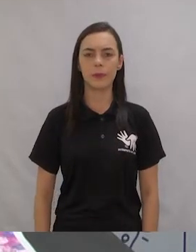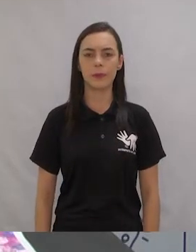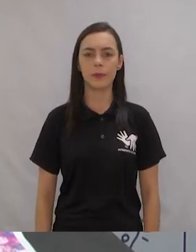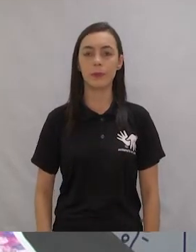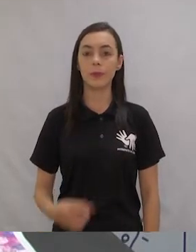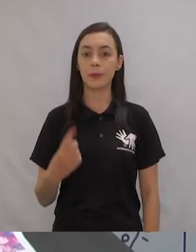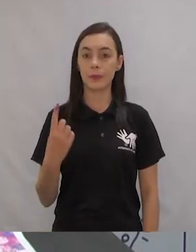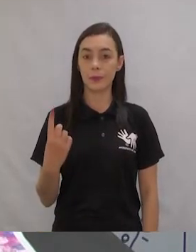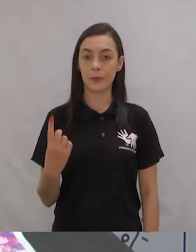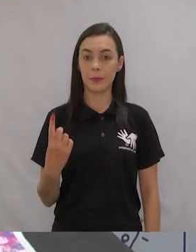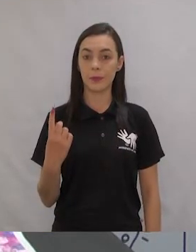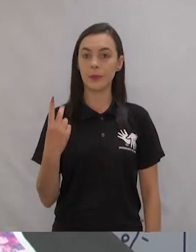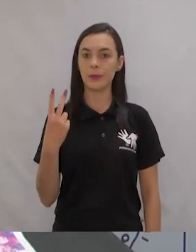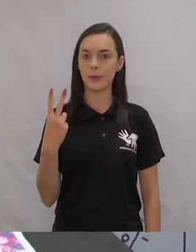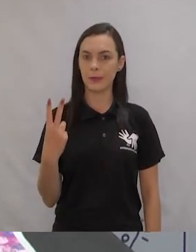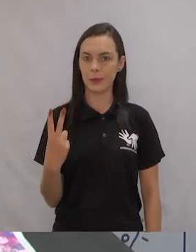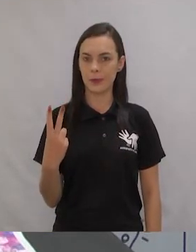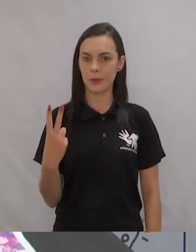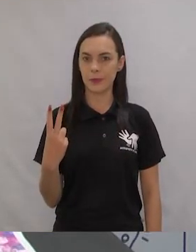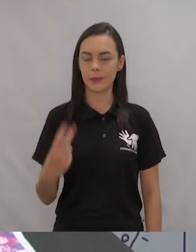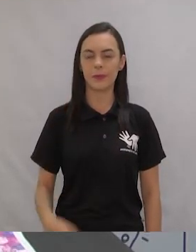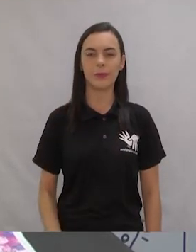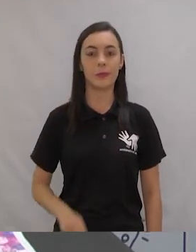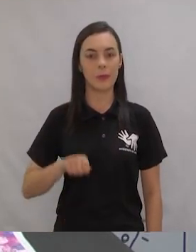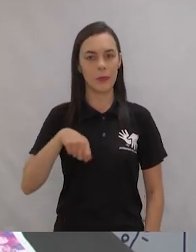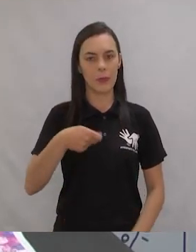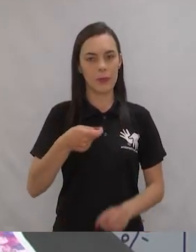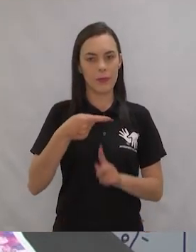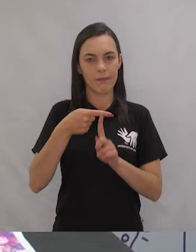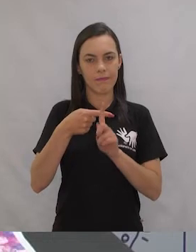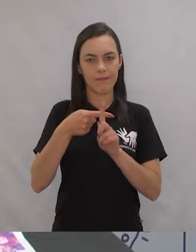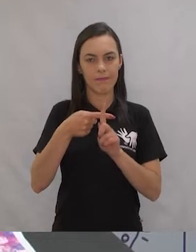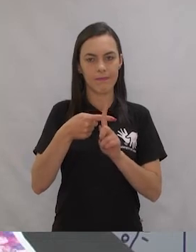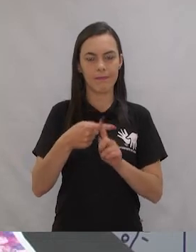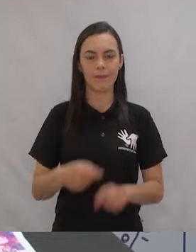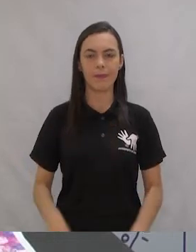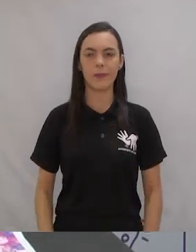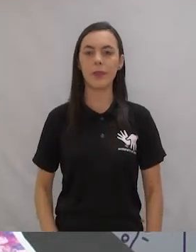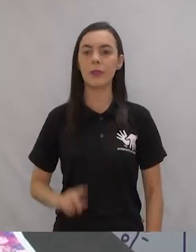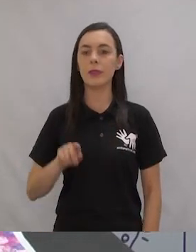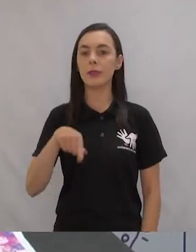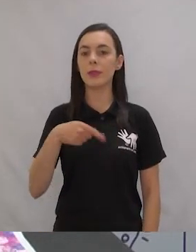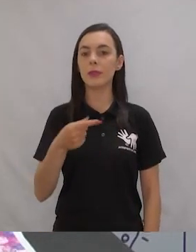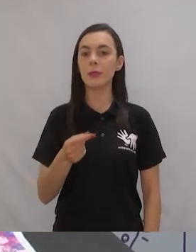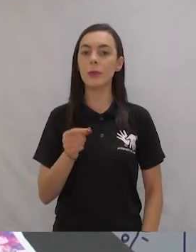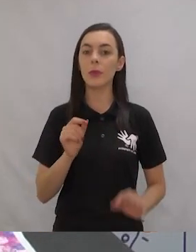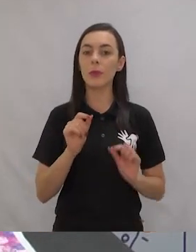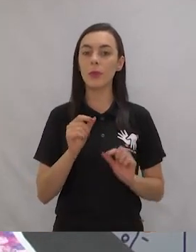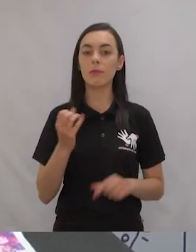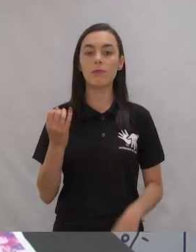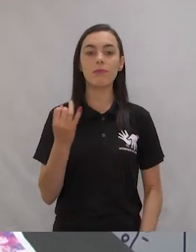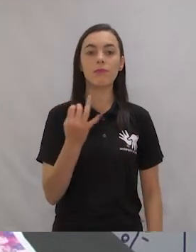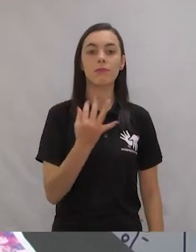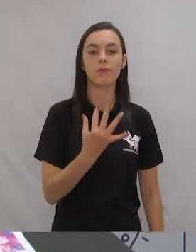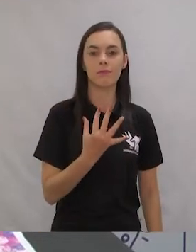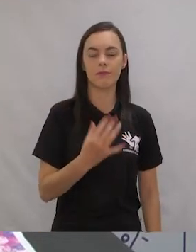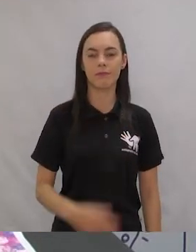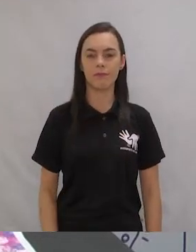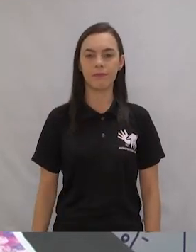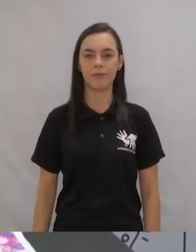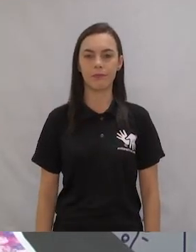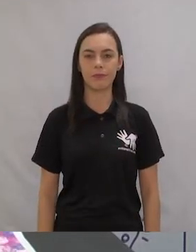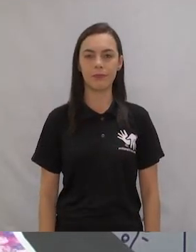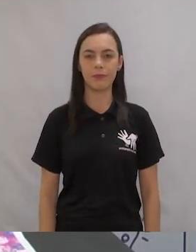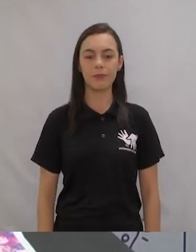Um, dois. Então, sinal de mais e o valor, a